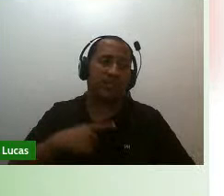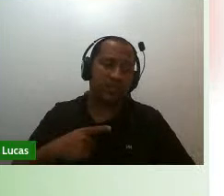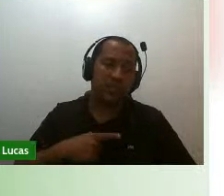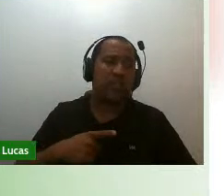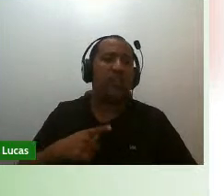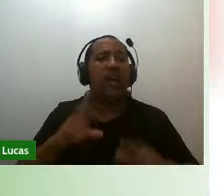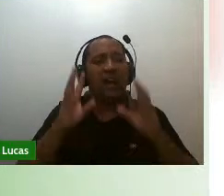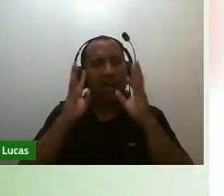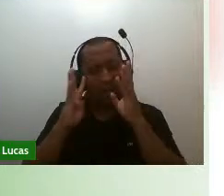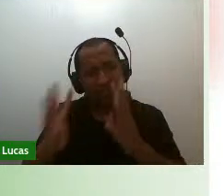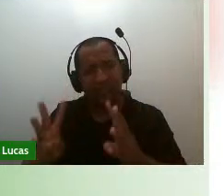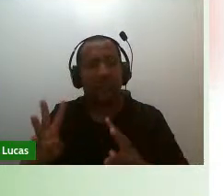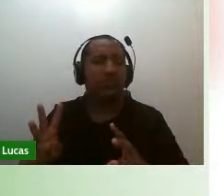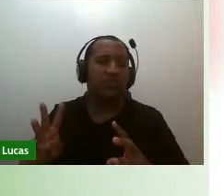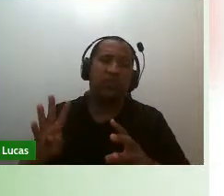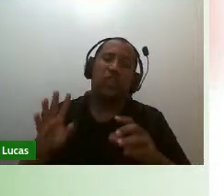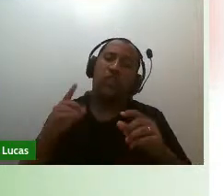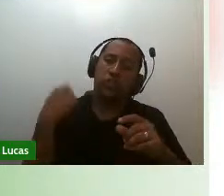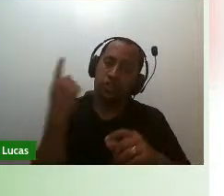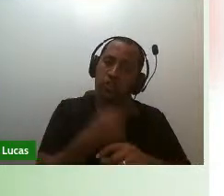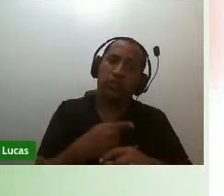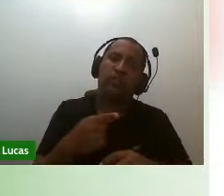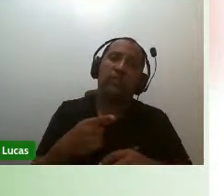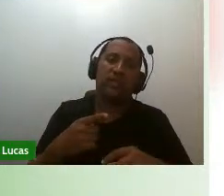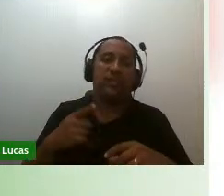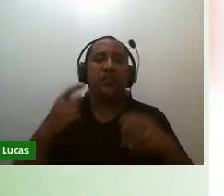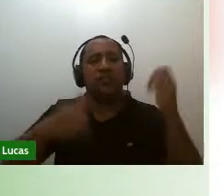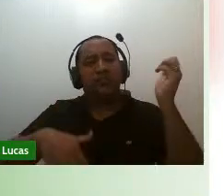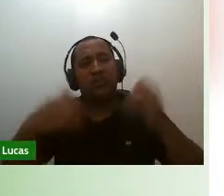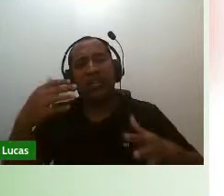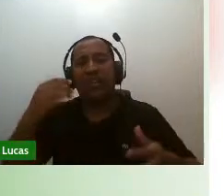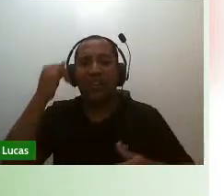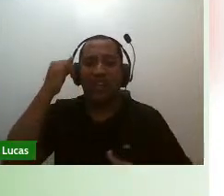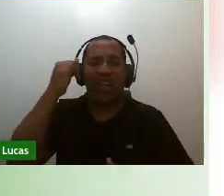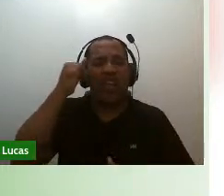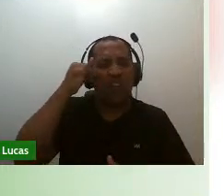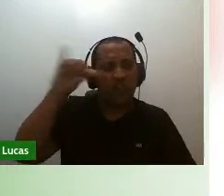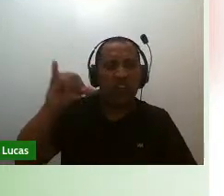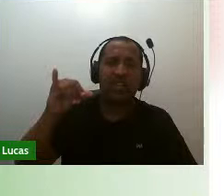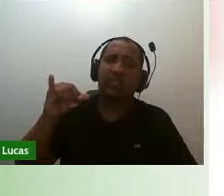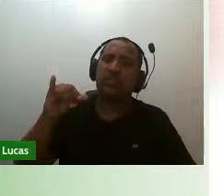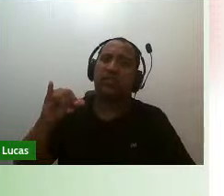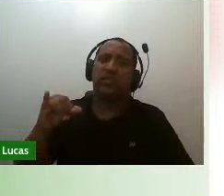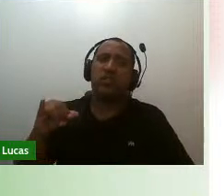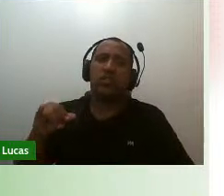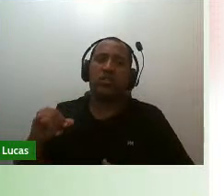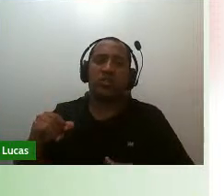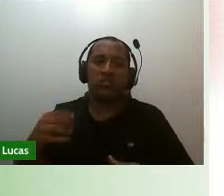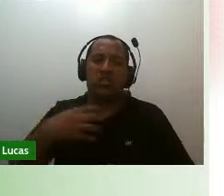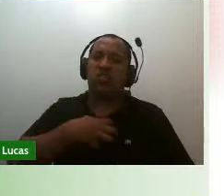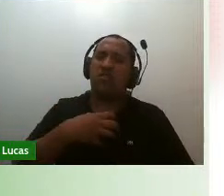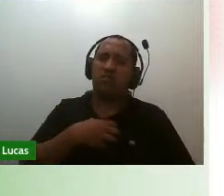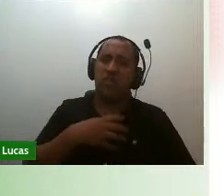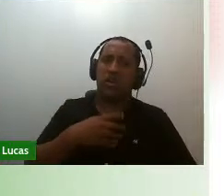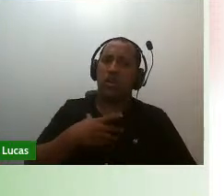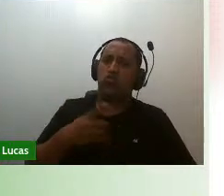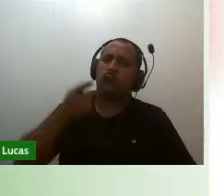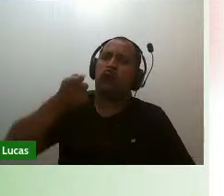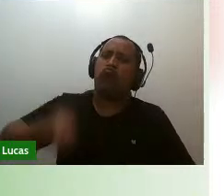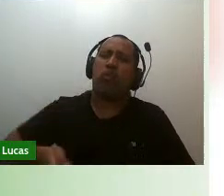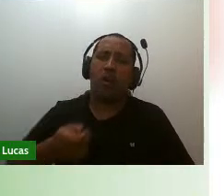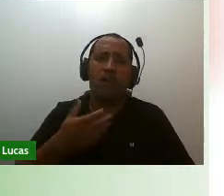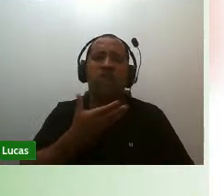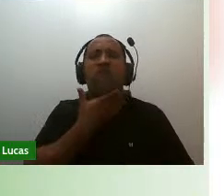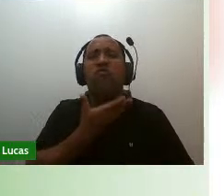muita atenção em relação às nossas mensagens, evitar mensagens agressivas, gestos agressivos, tom de